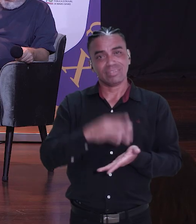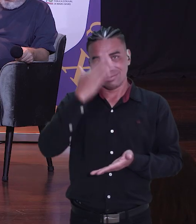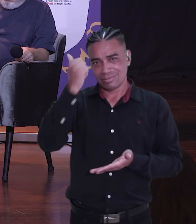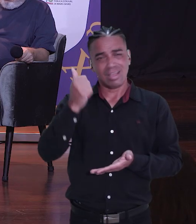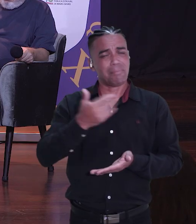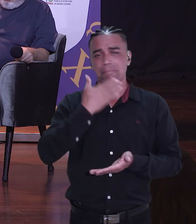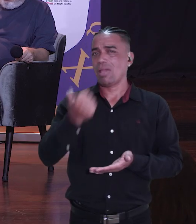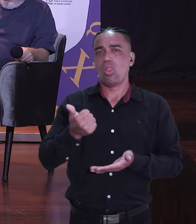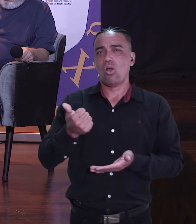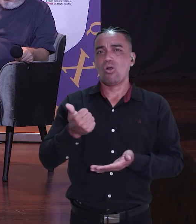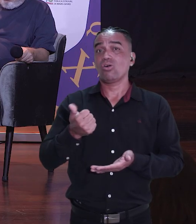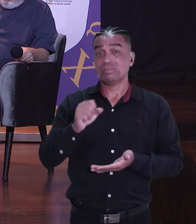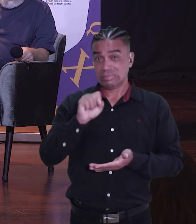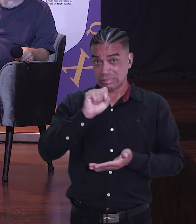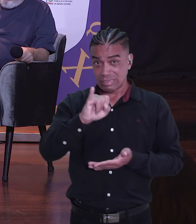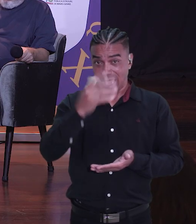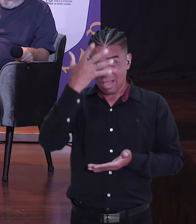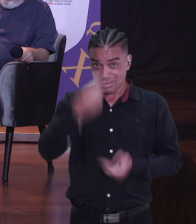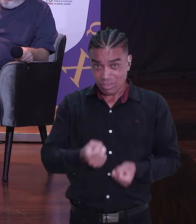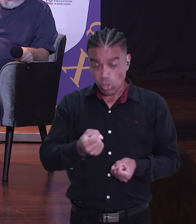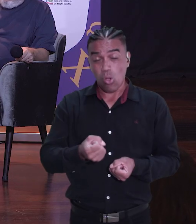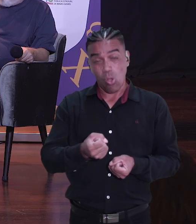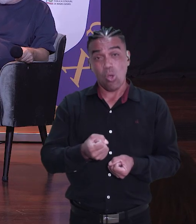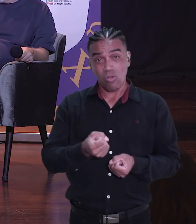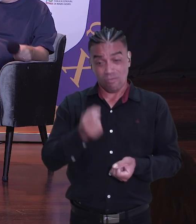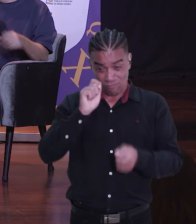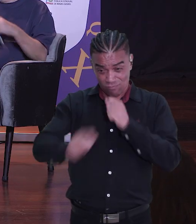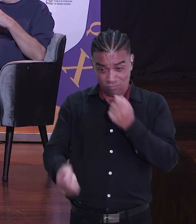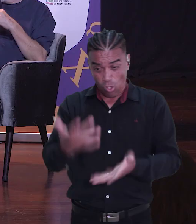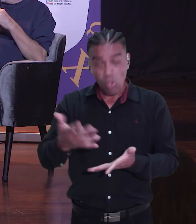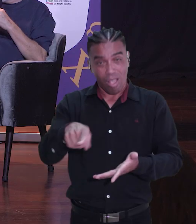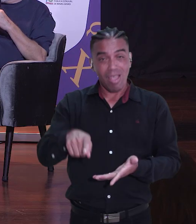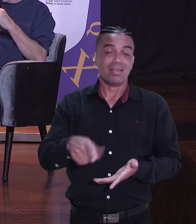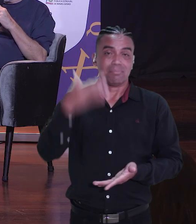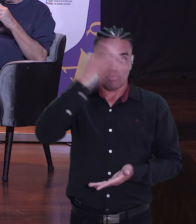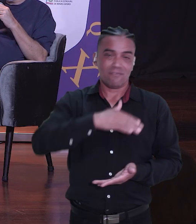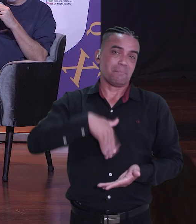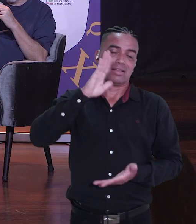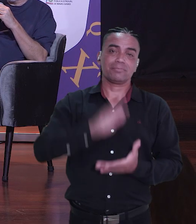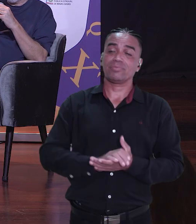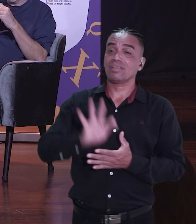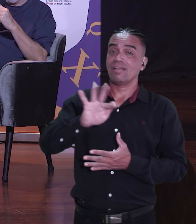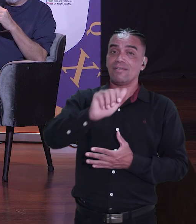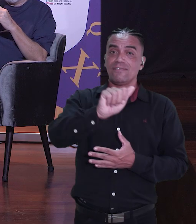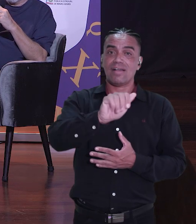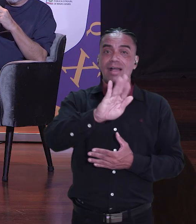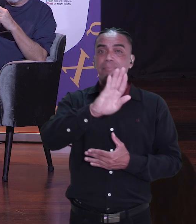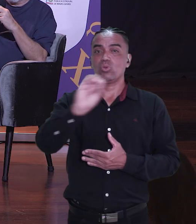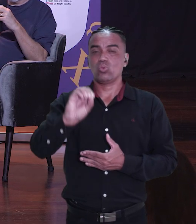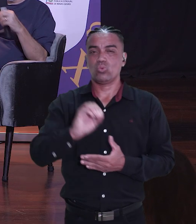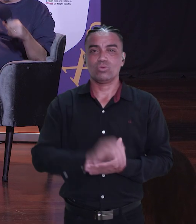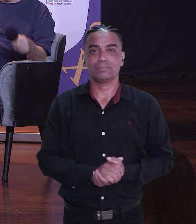feito. Porque eles sabem das coisas muito melhor do que nós, se aceitaram aquela versão, porque aquela versão está valendo, eu acho. Estou ao lado do Fábio, não é